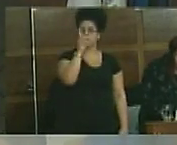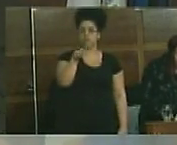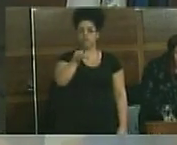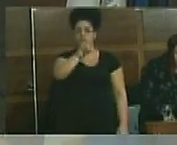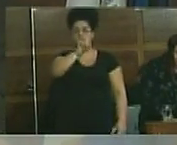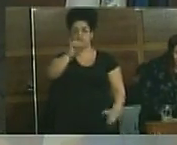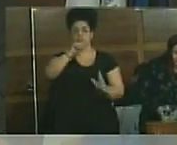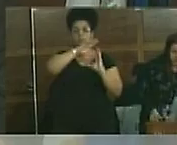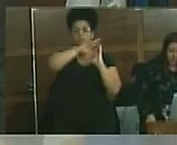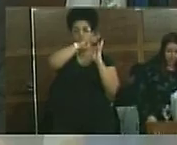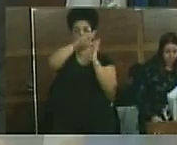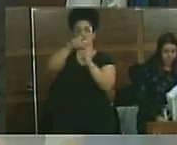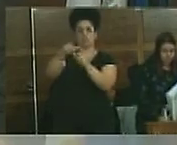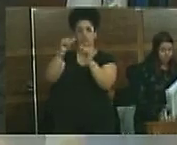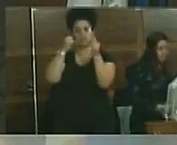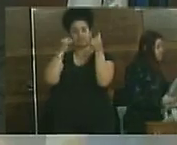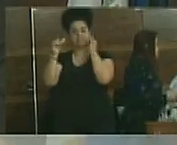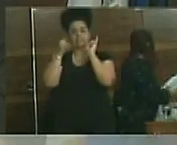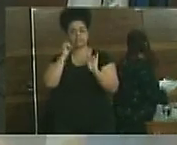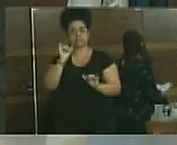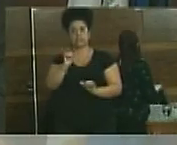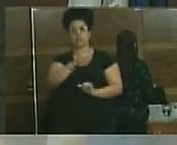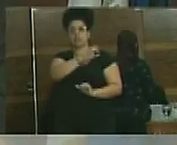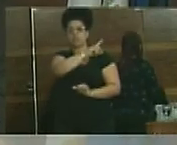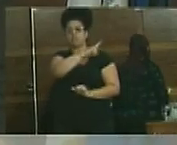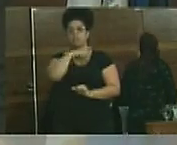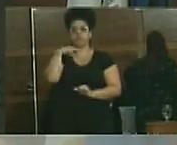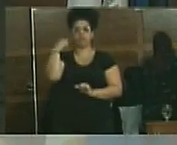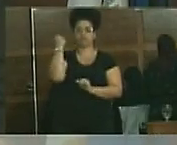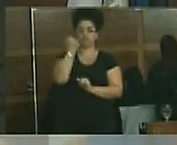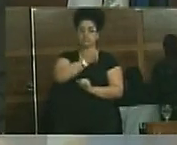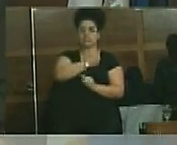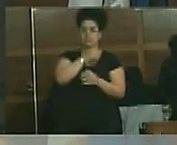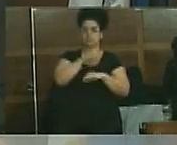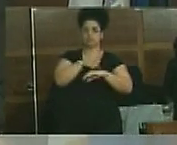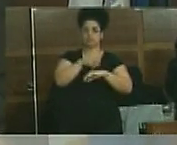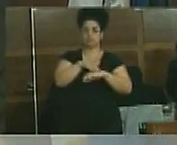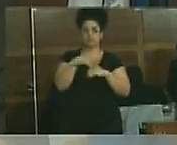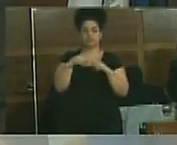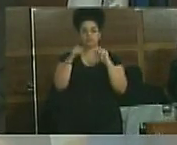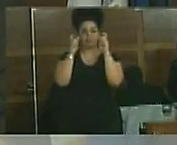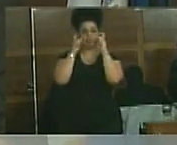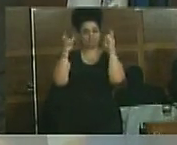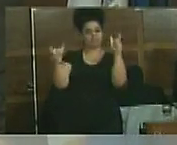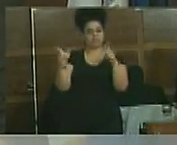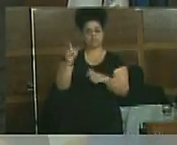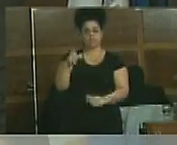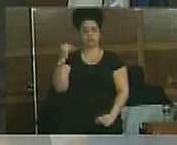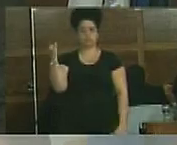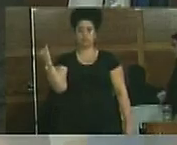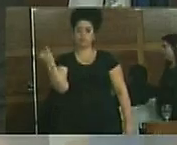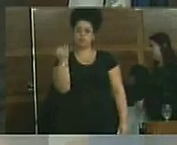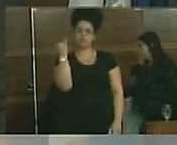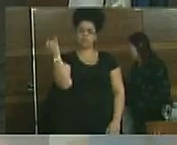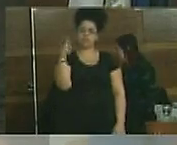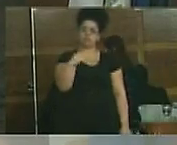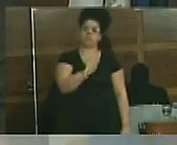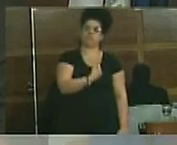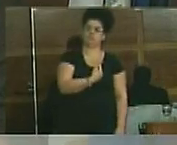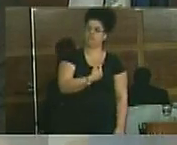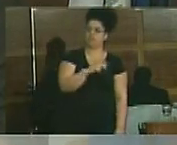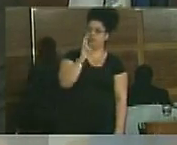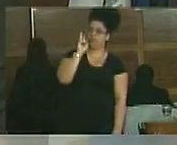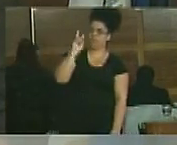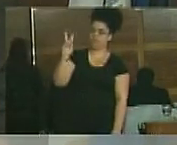mundial da prevenção do suicídio. Então, a gente tem que estar muito atento, é importante nós estarmos